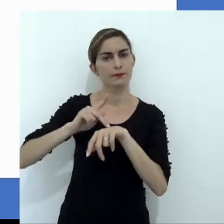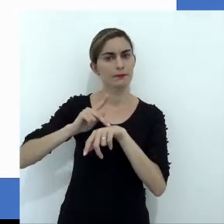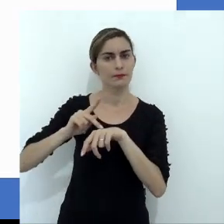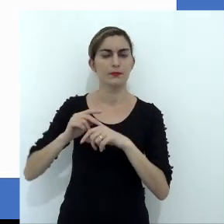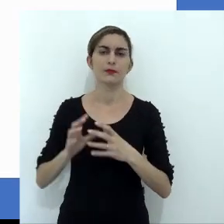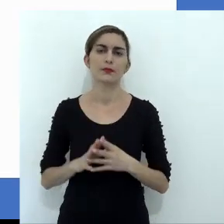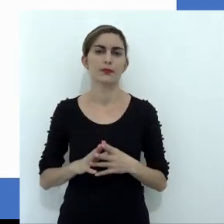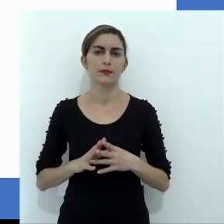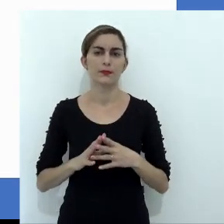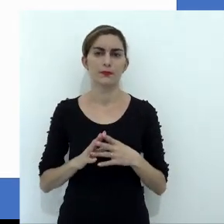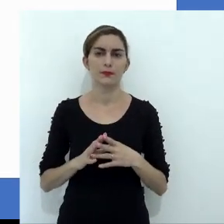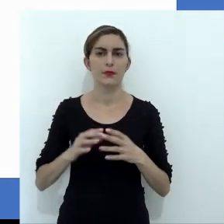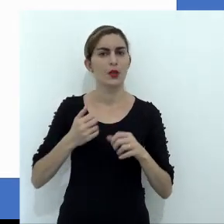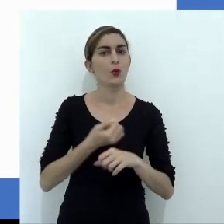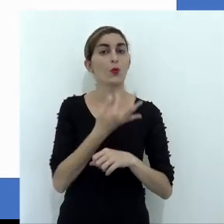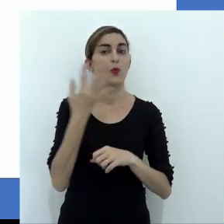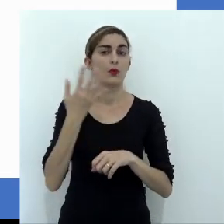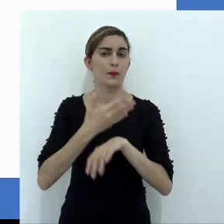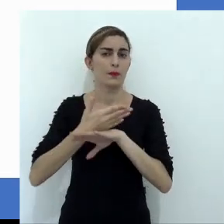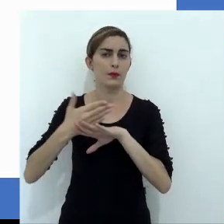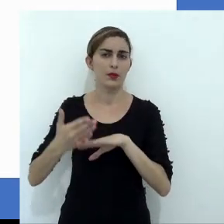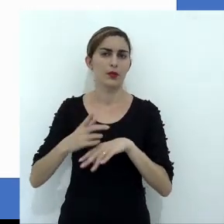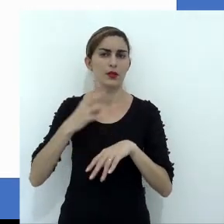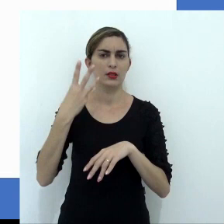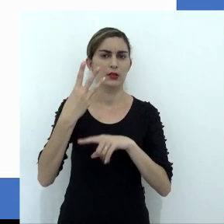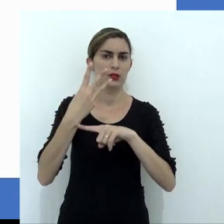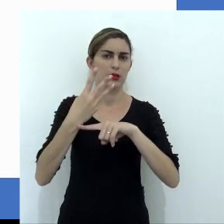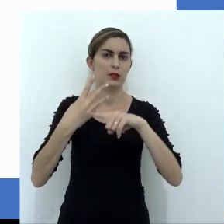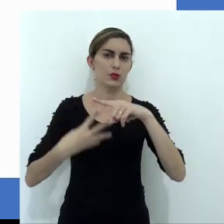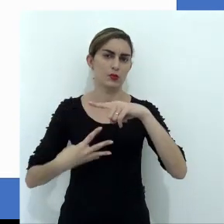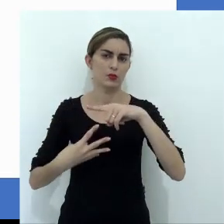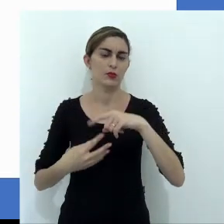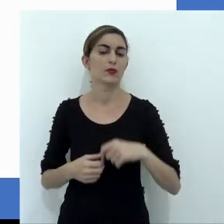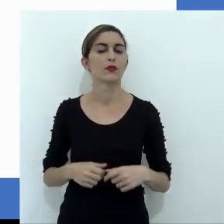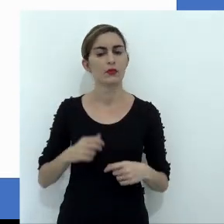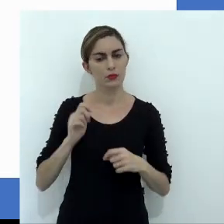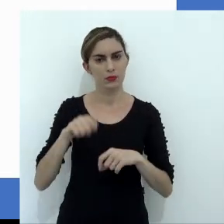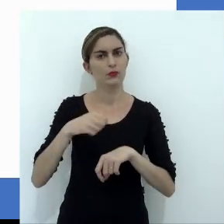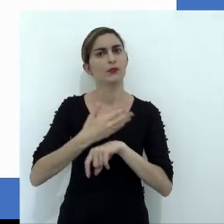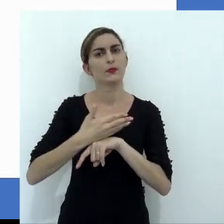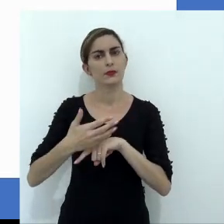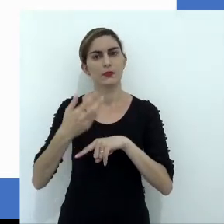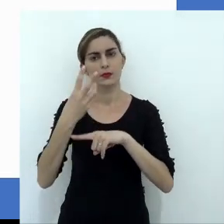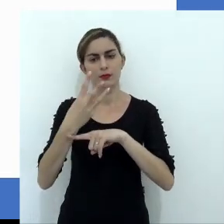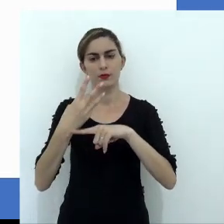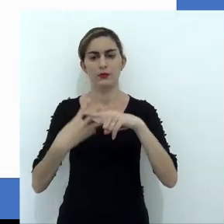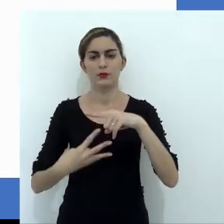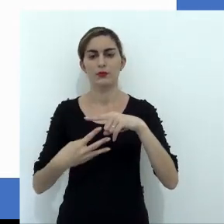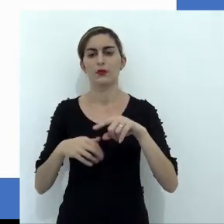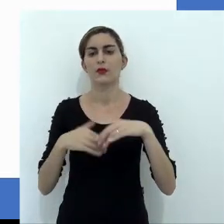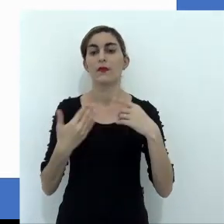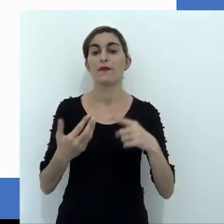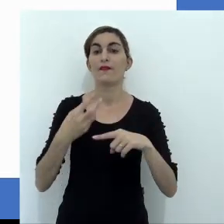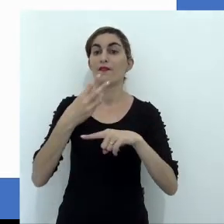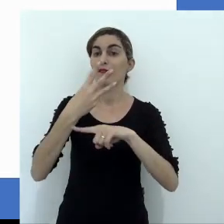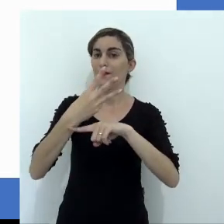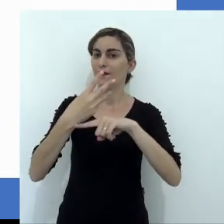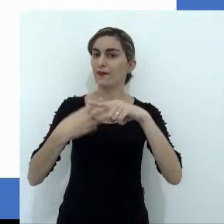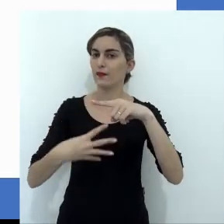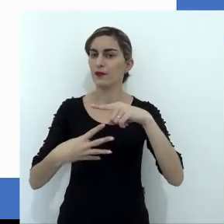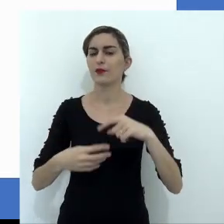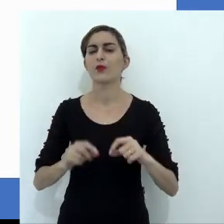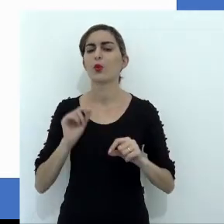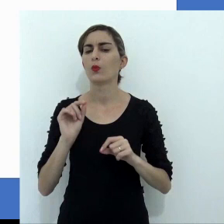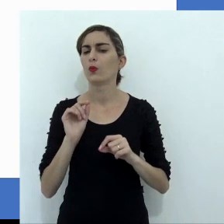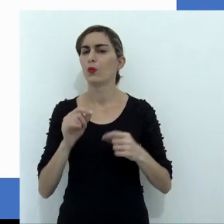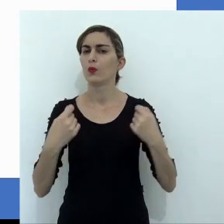ele diz que a quantidade de brancas é 3/4. Ele está dando a quantidade de brancas, mas ele está dando em formato fracionário.